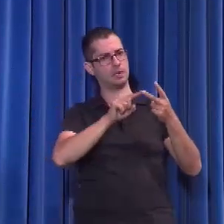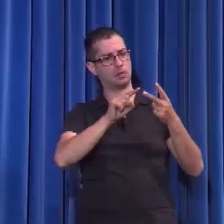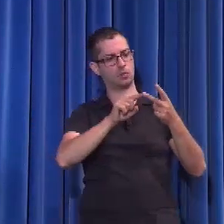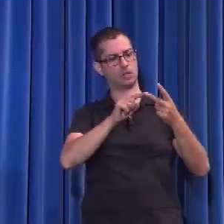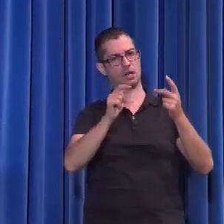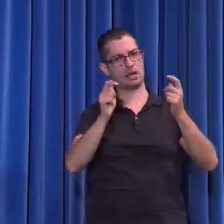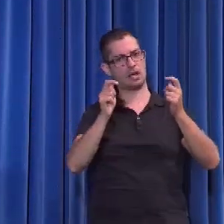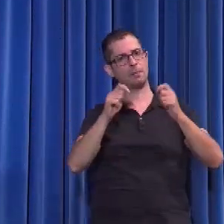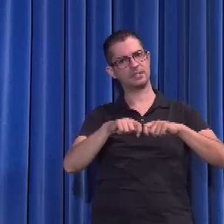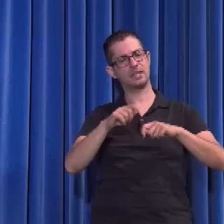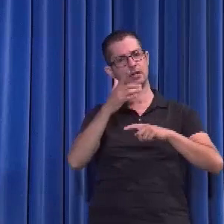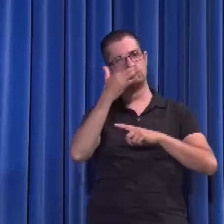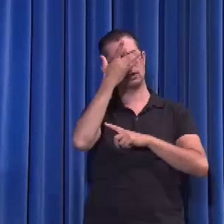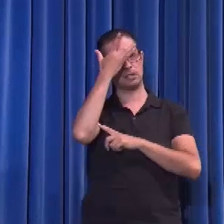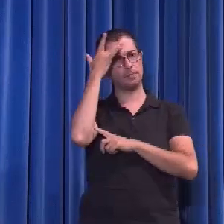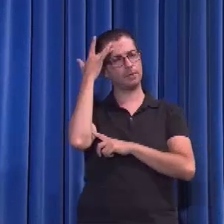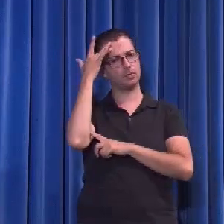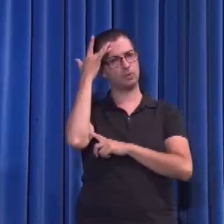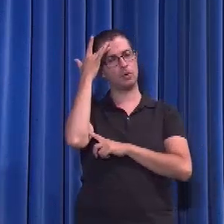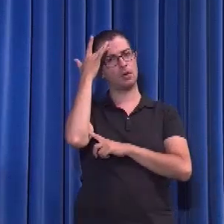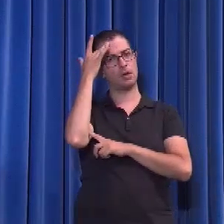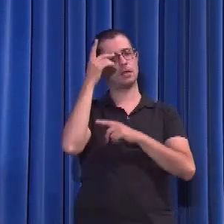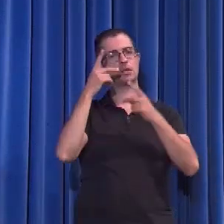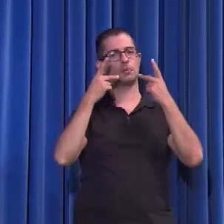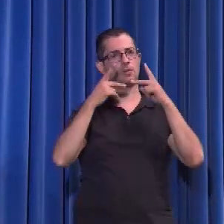homem que o profeta Jeremias exalta.